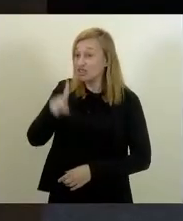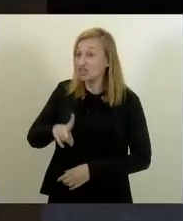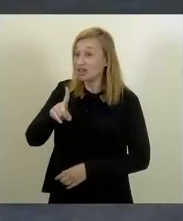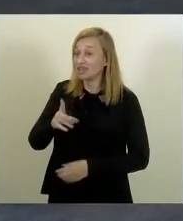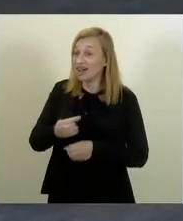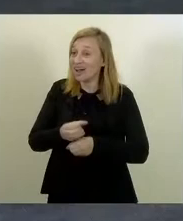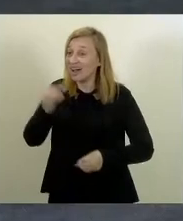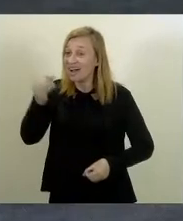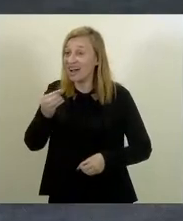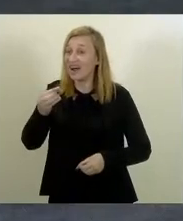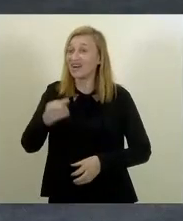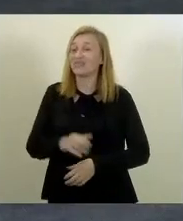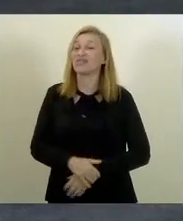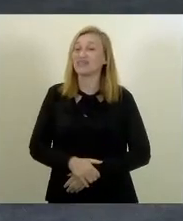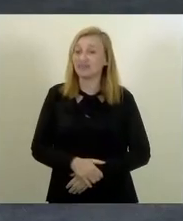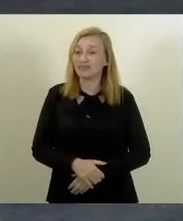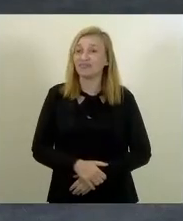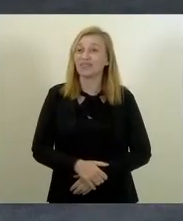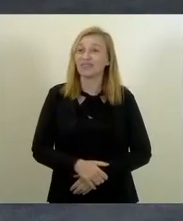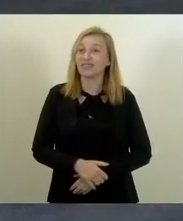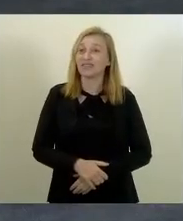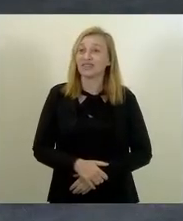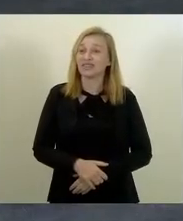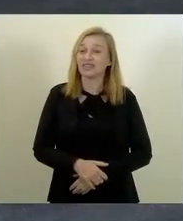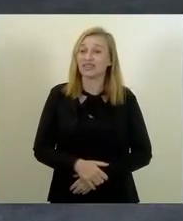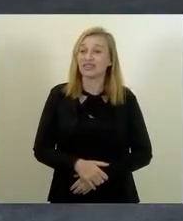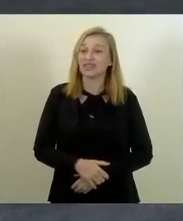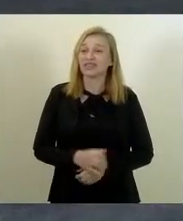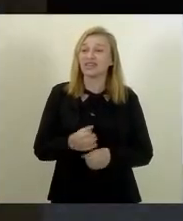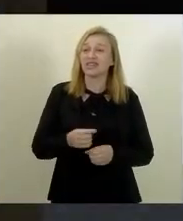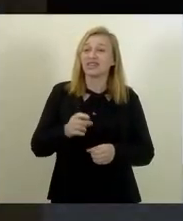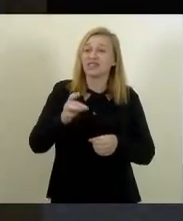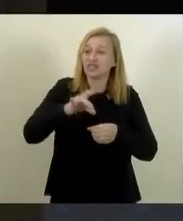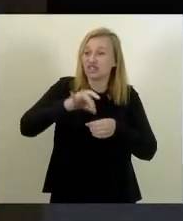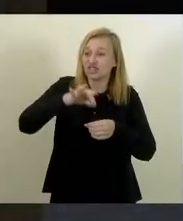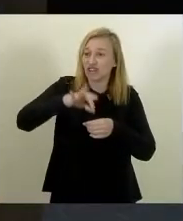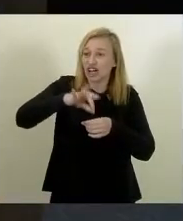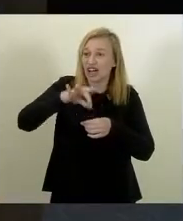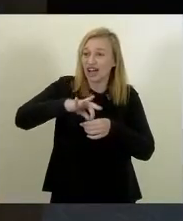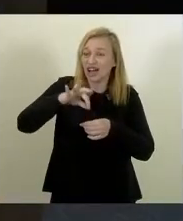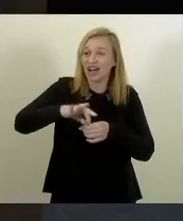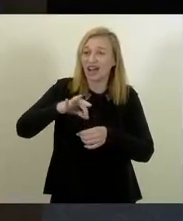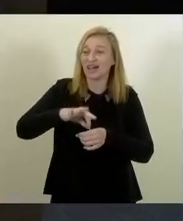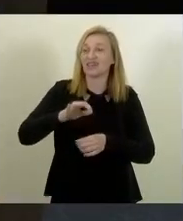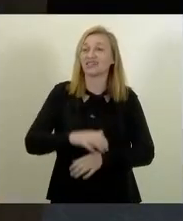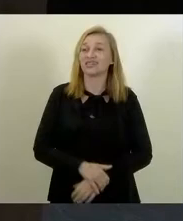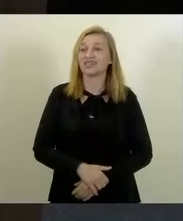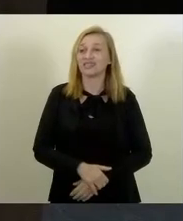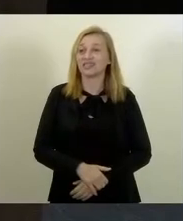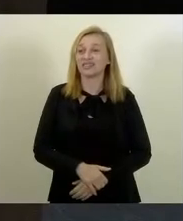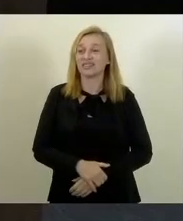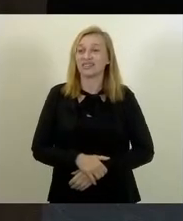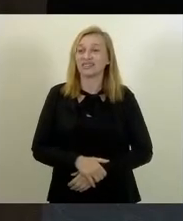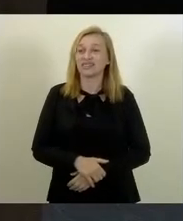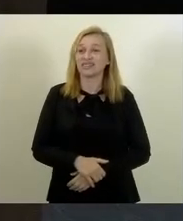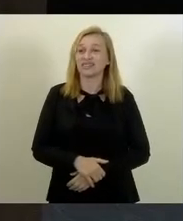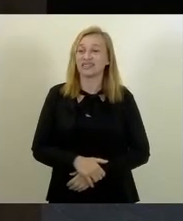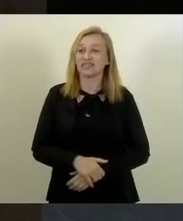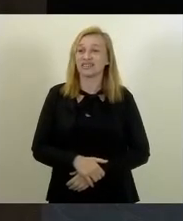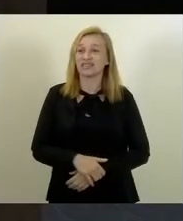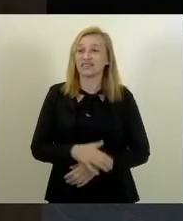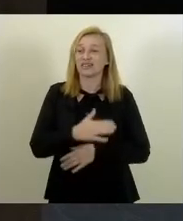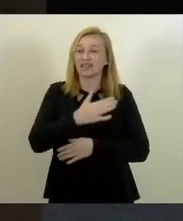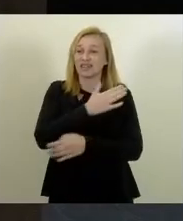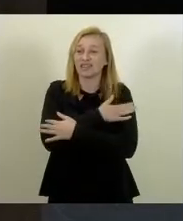garrafada, quero direito a galho de arruda, quero medir meus braços para ver se estou